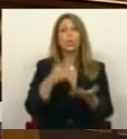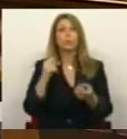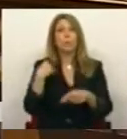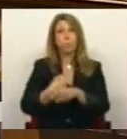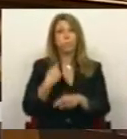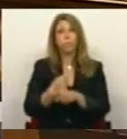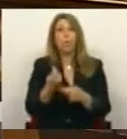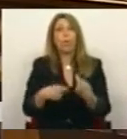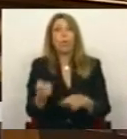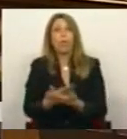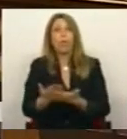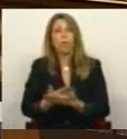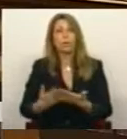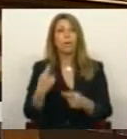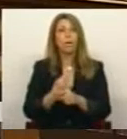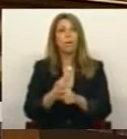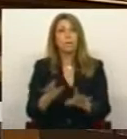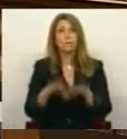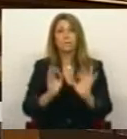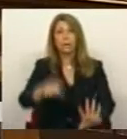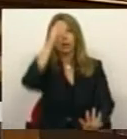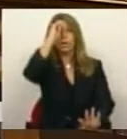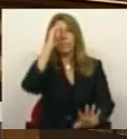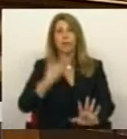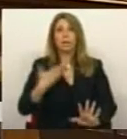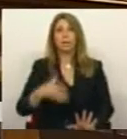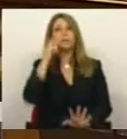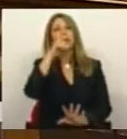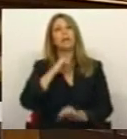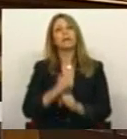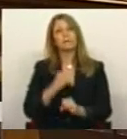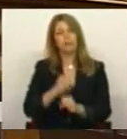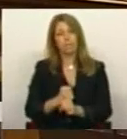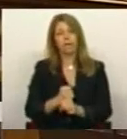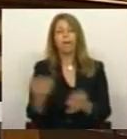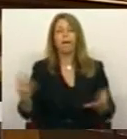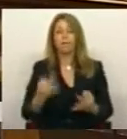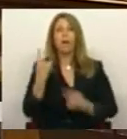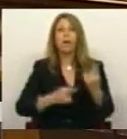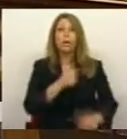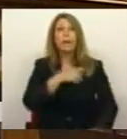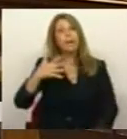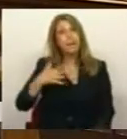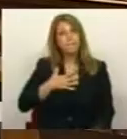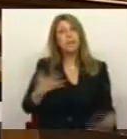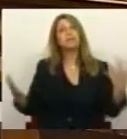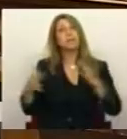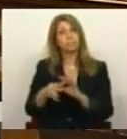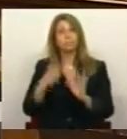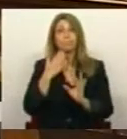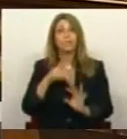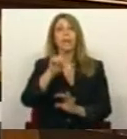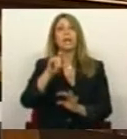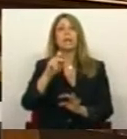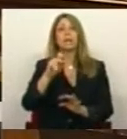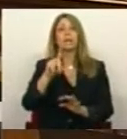tratam ou como se respeitam os direitos de quem trabalha. Com efeito, algumas das empresas que aderiram ao layoff,